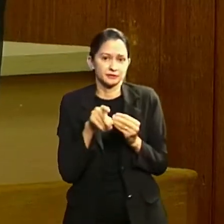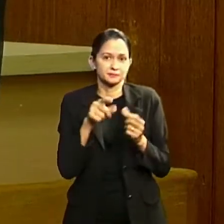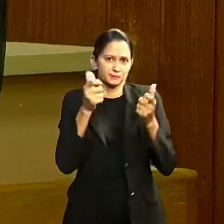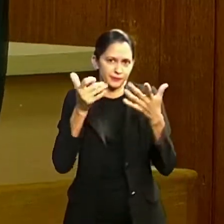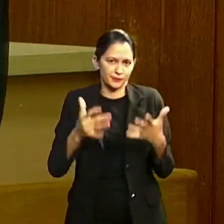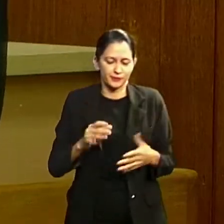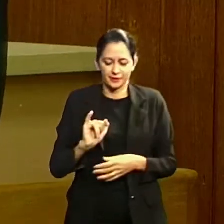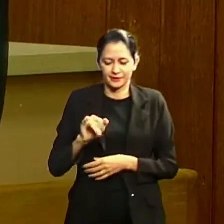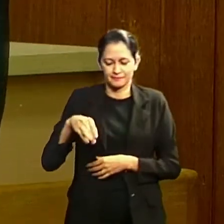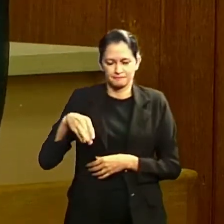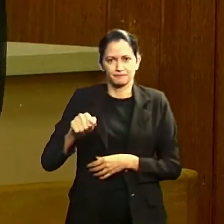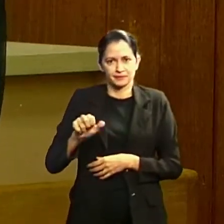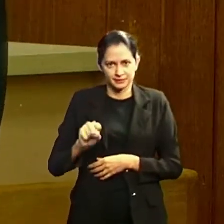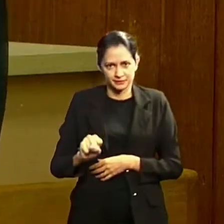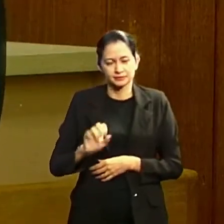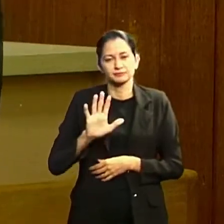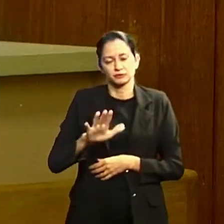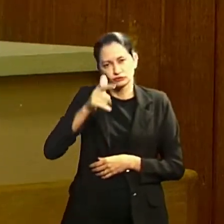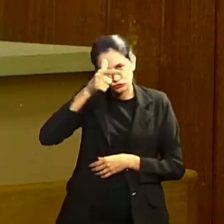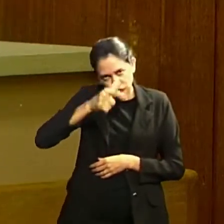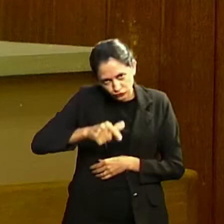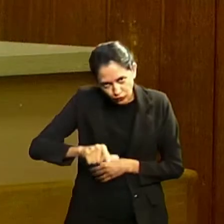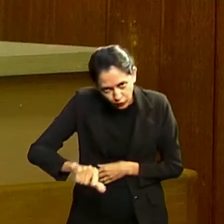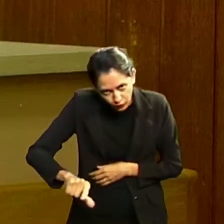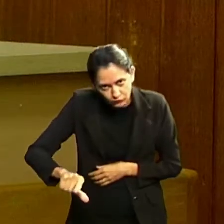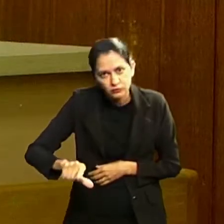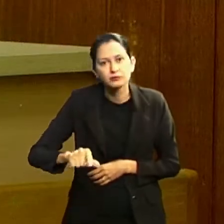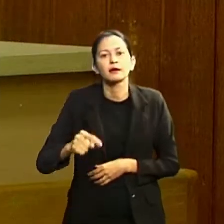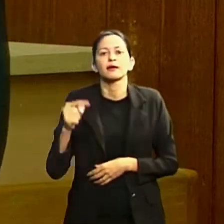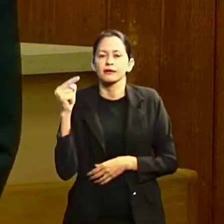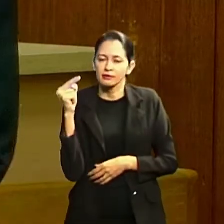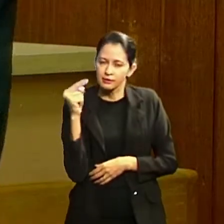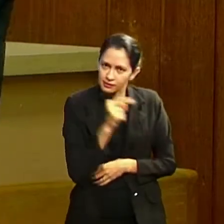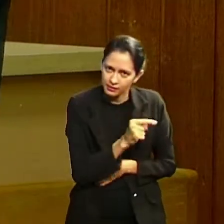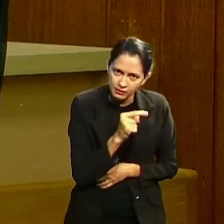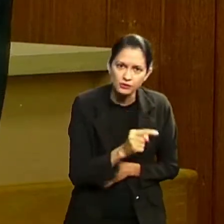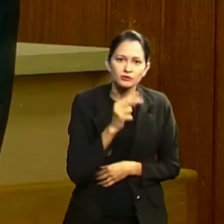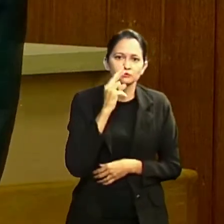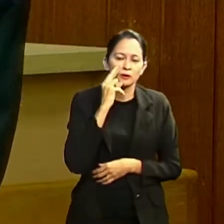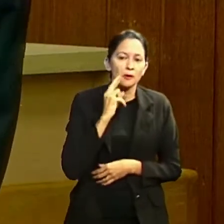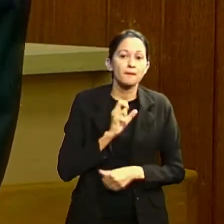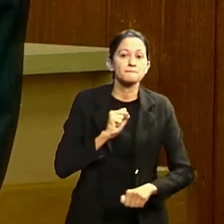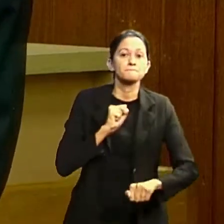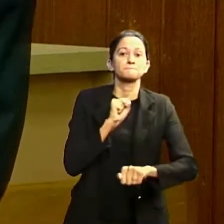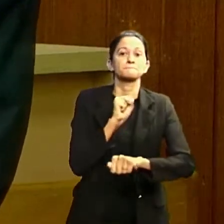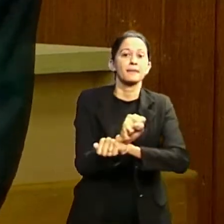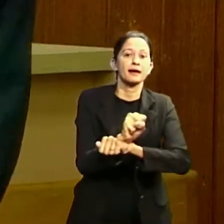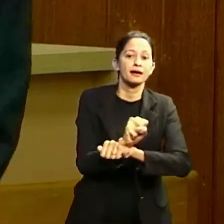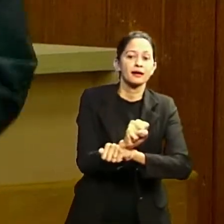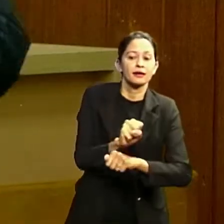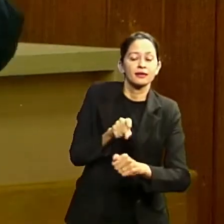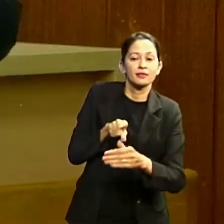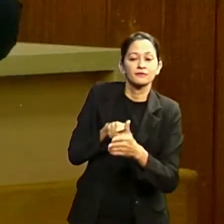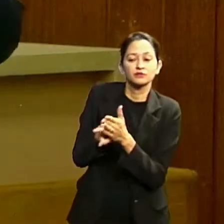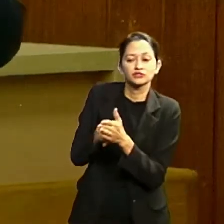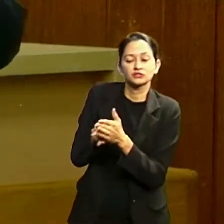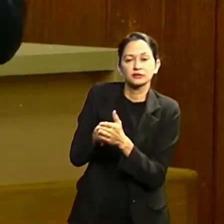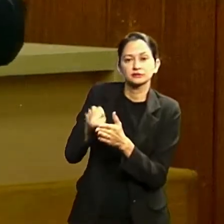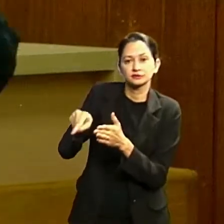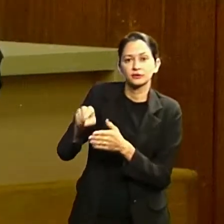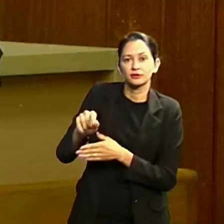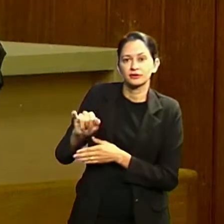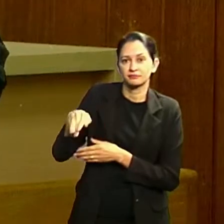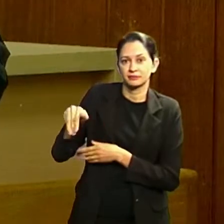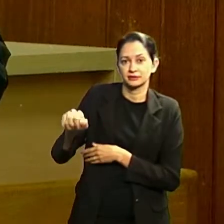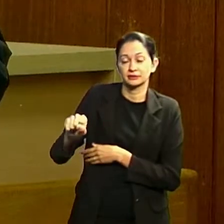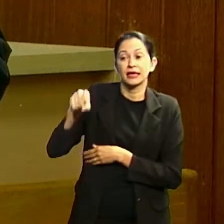IMAS, mas eu reitero, o prefeito engavetou a auditoria que um assessor, o primeiro diretor do